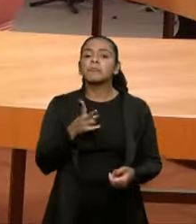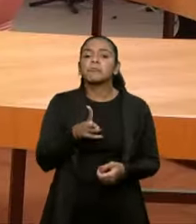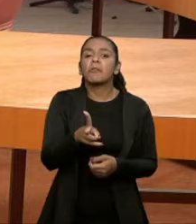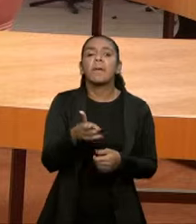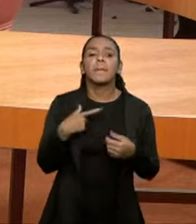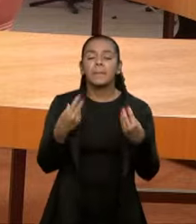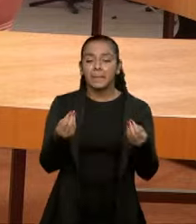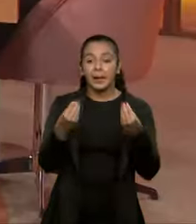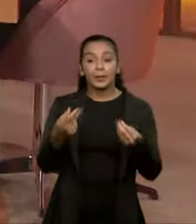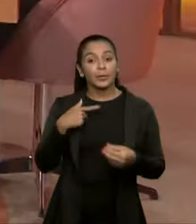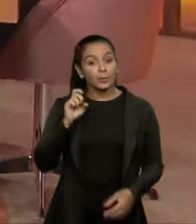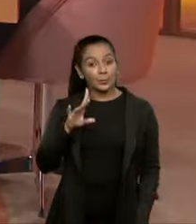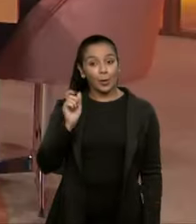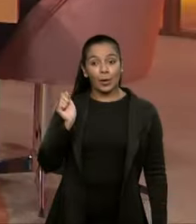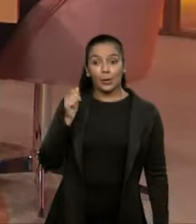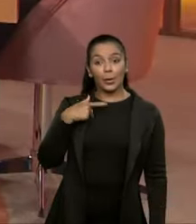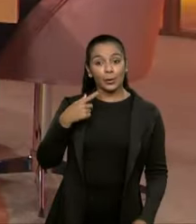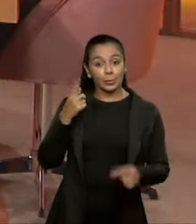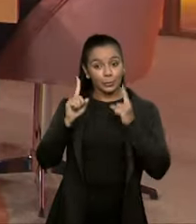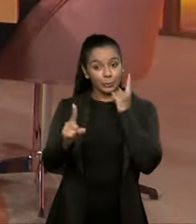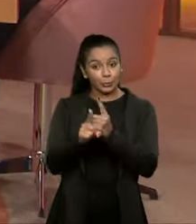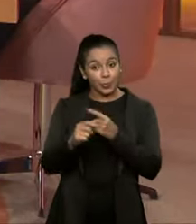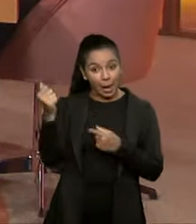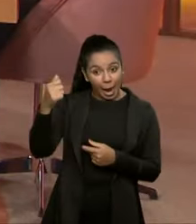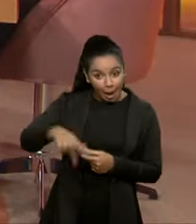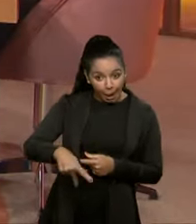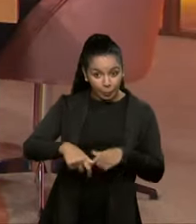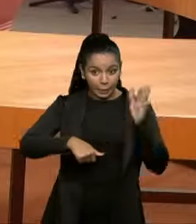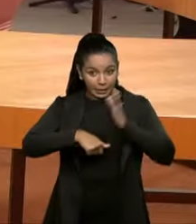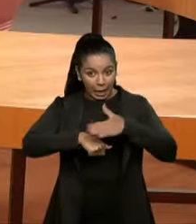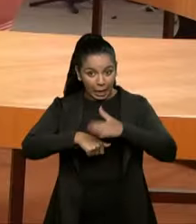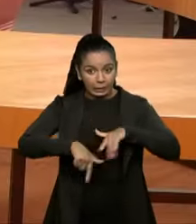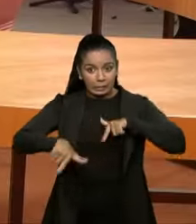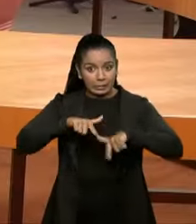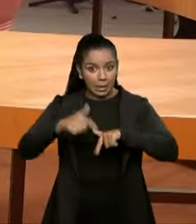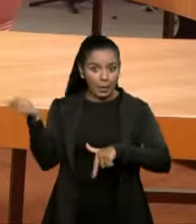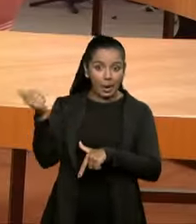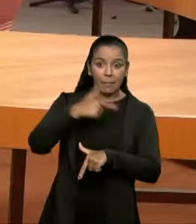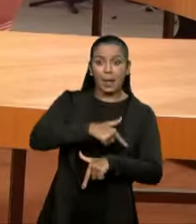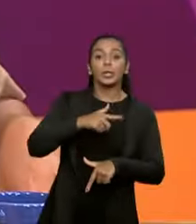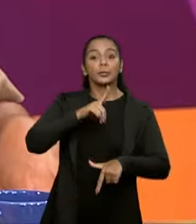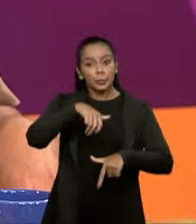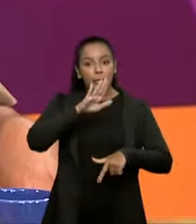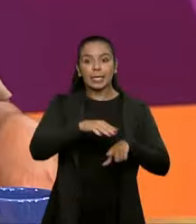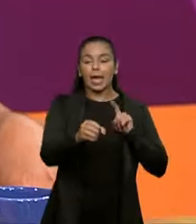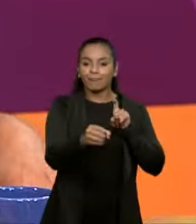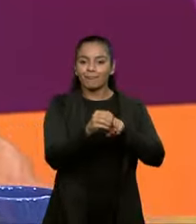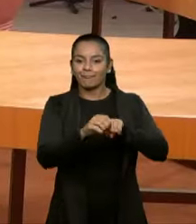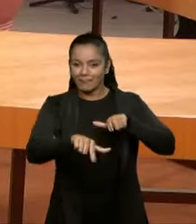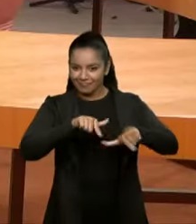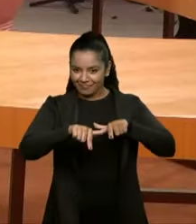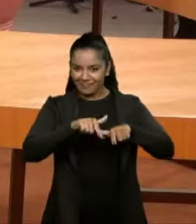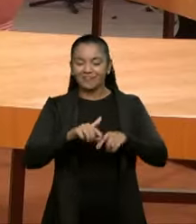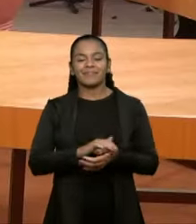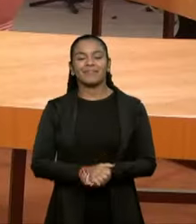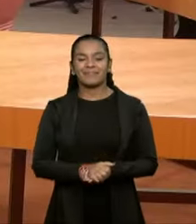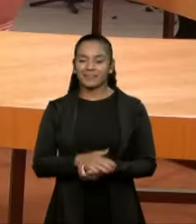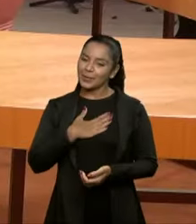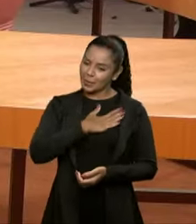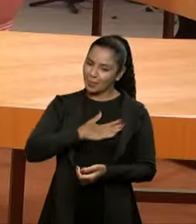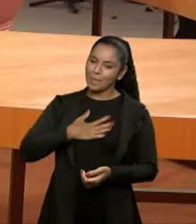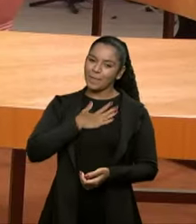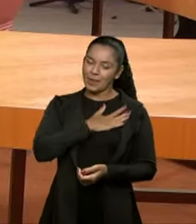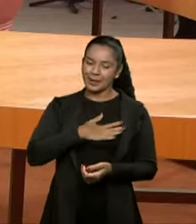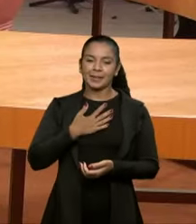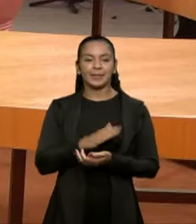que eu descobri que o aposentado, que autônomo, trabalha mais muito quando é empregado. Muito mais! Mas tô feliz muito mais. André, e música, hein? É isso. Que faz parte da